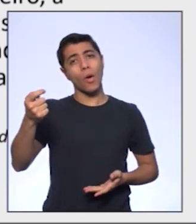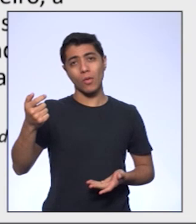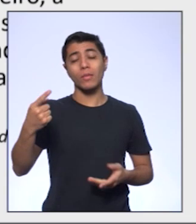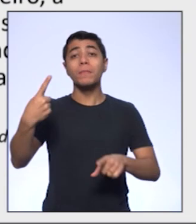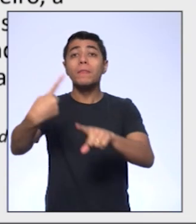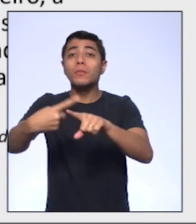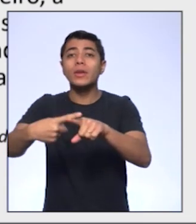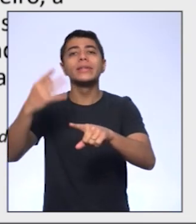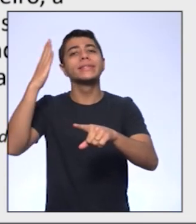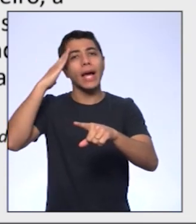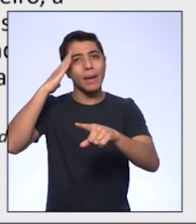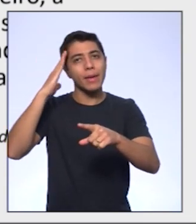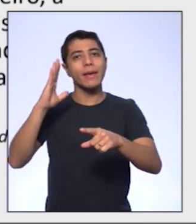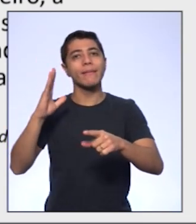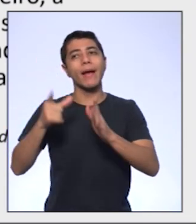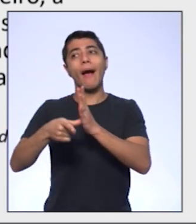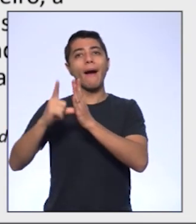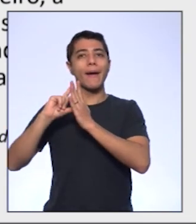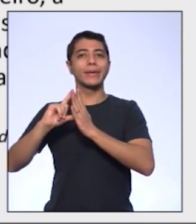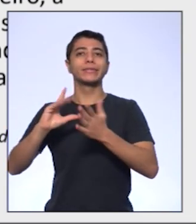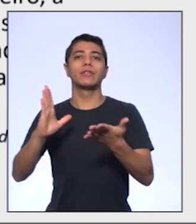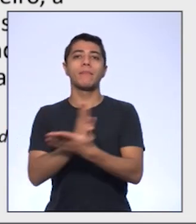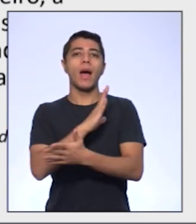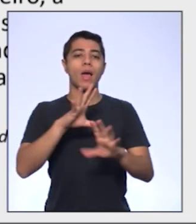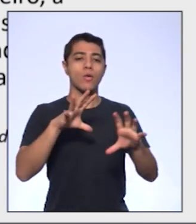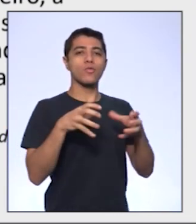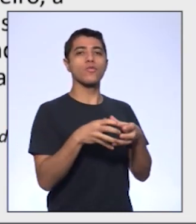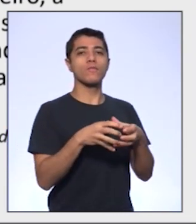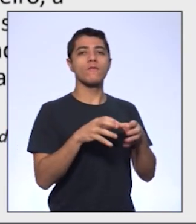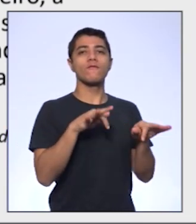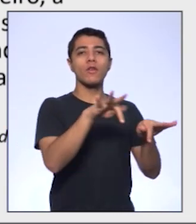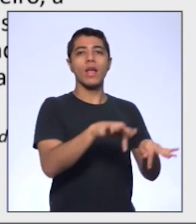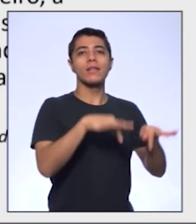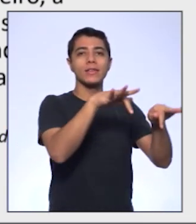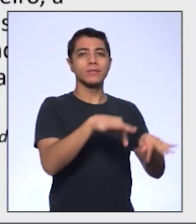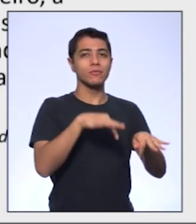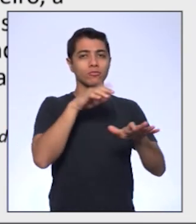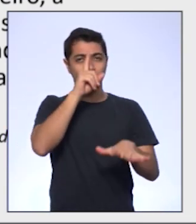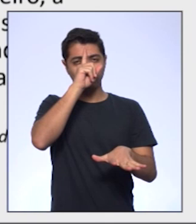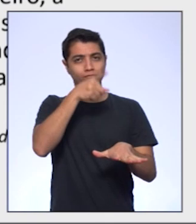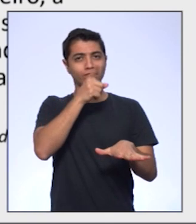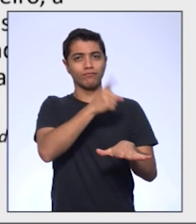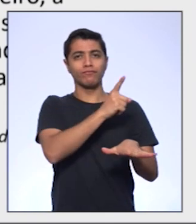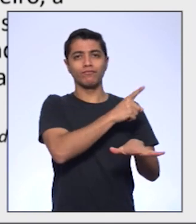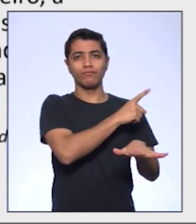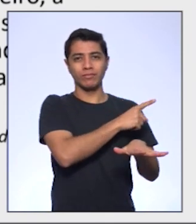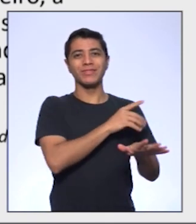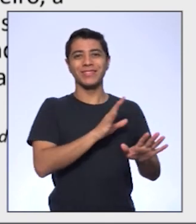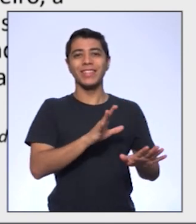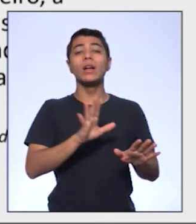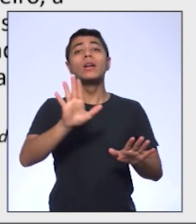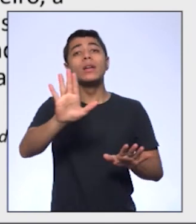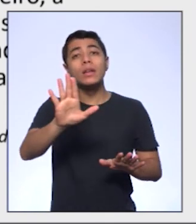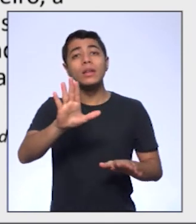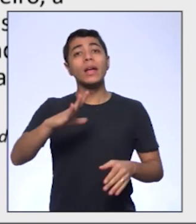galera toda diferente, então a cidade medieval, ela é um centro demográfico num lugar menos